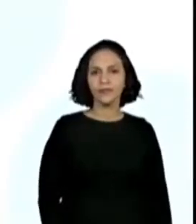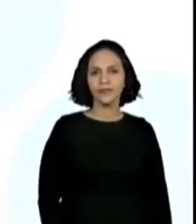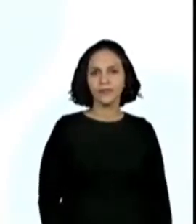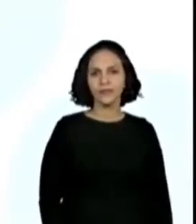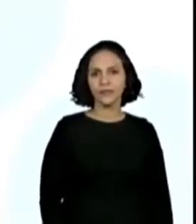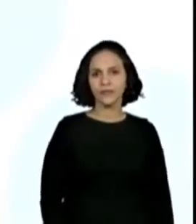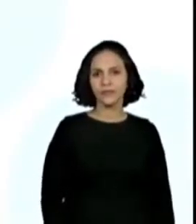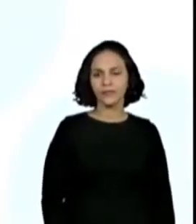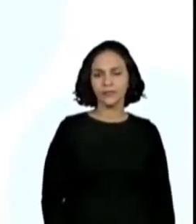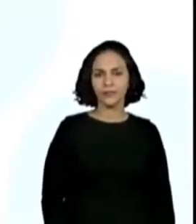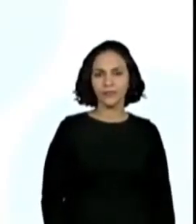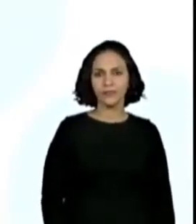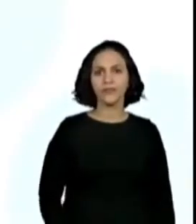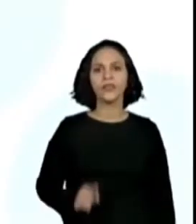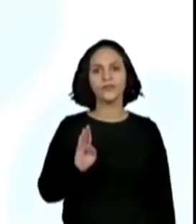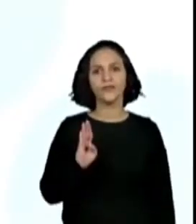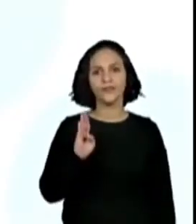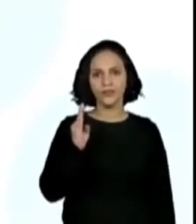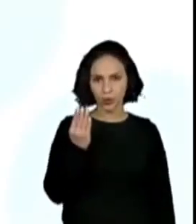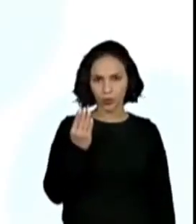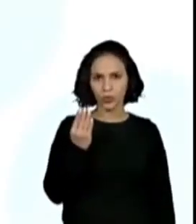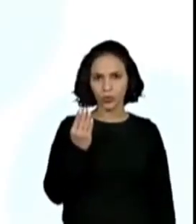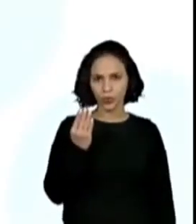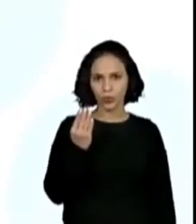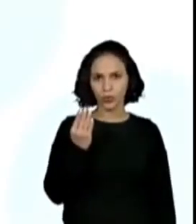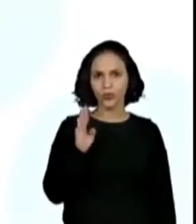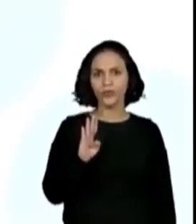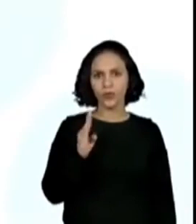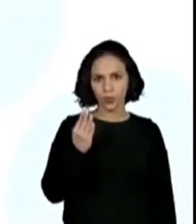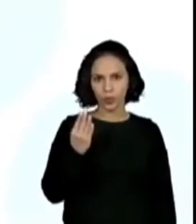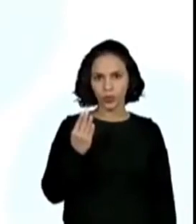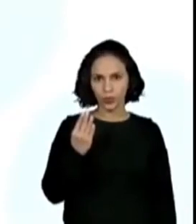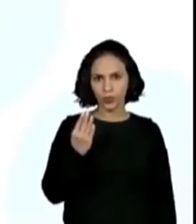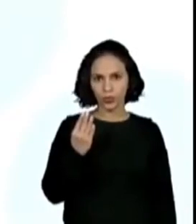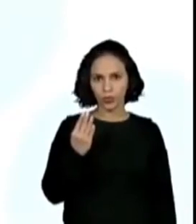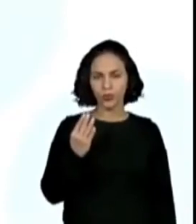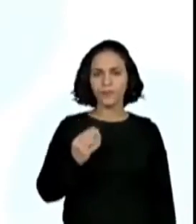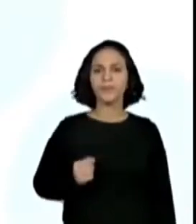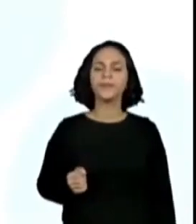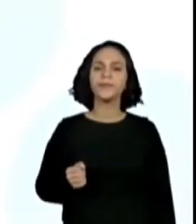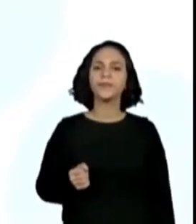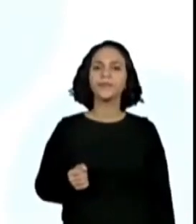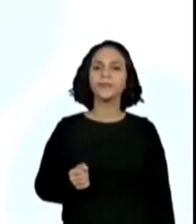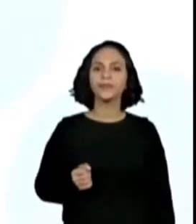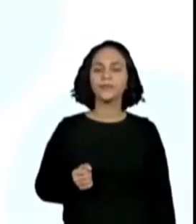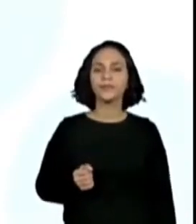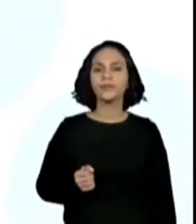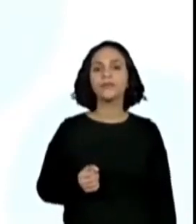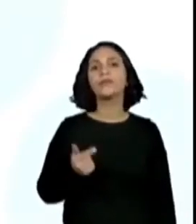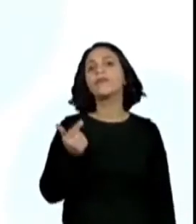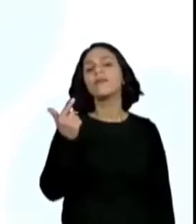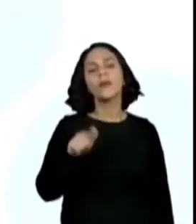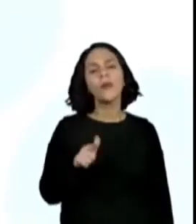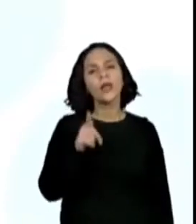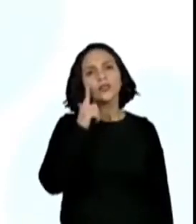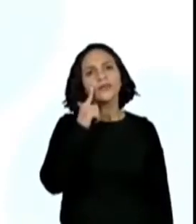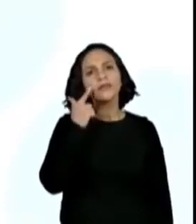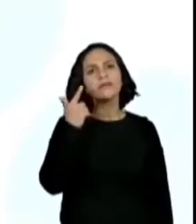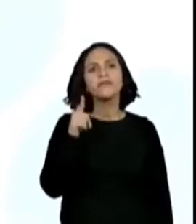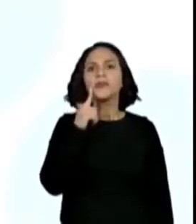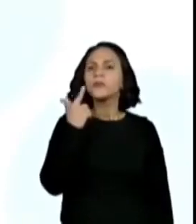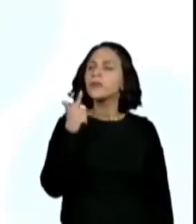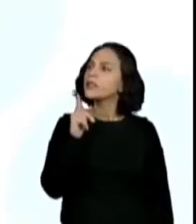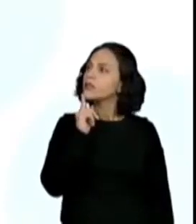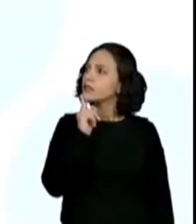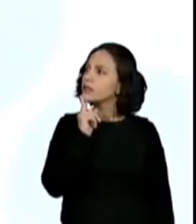lá falsa sentença falsa Ok deixa eu ver se tem mais uma aqui